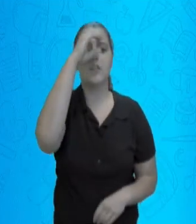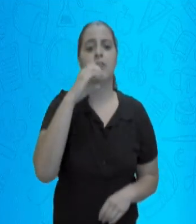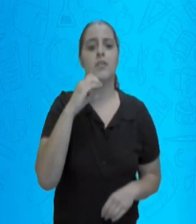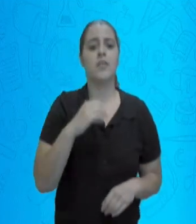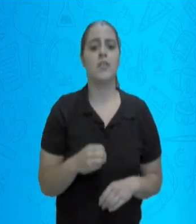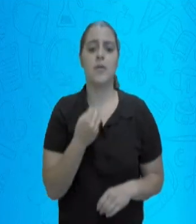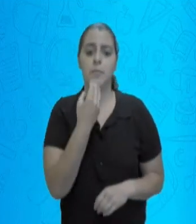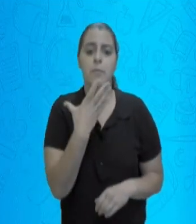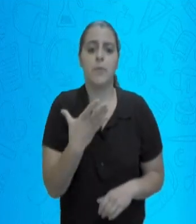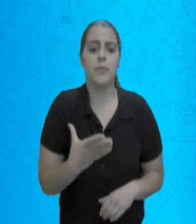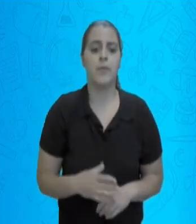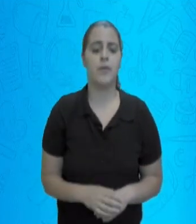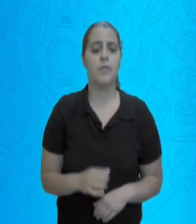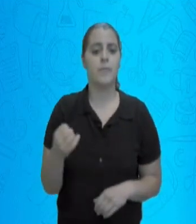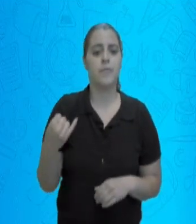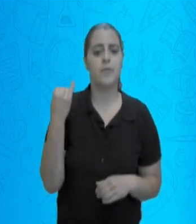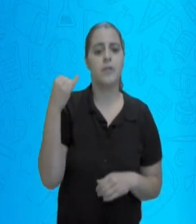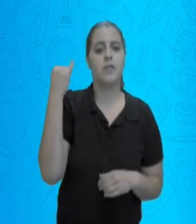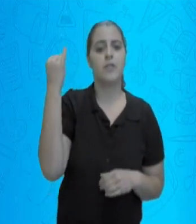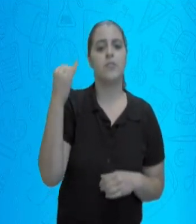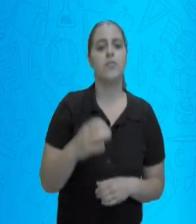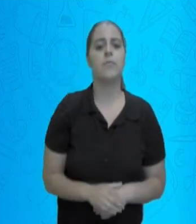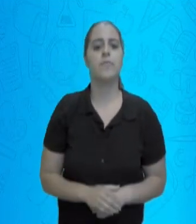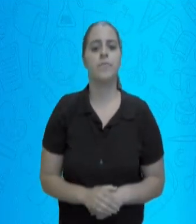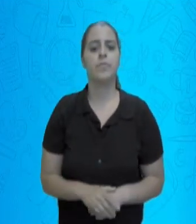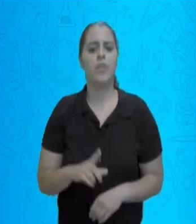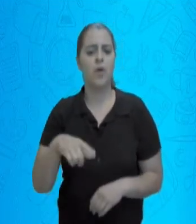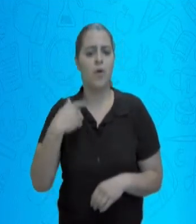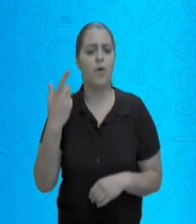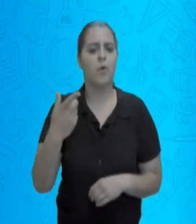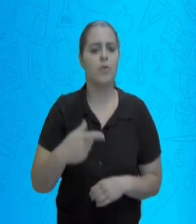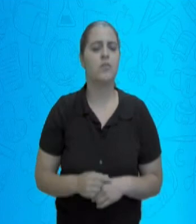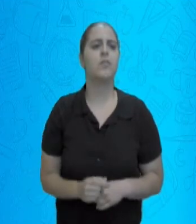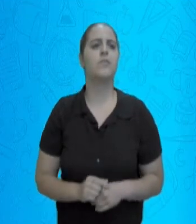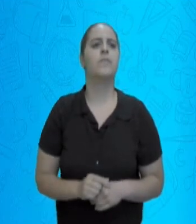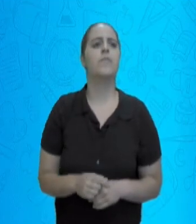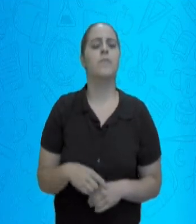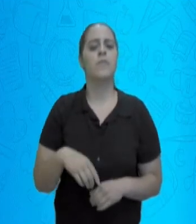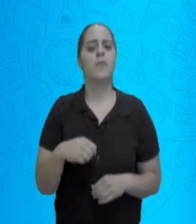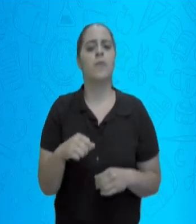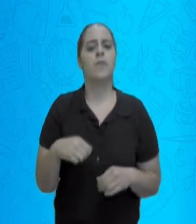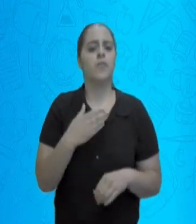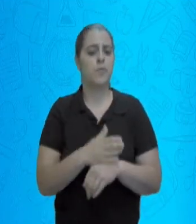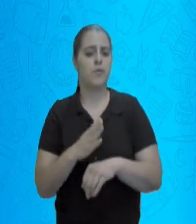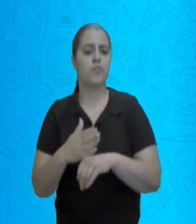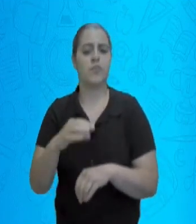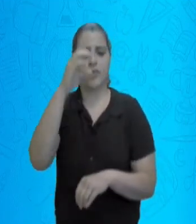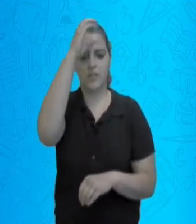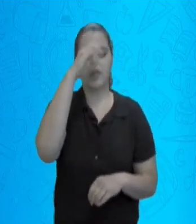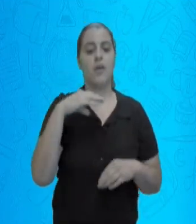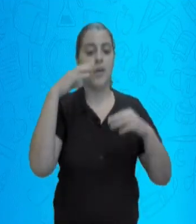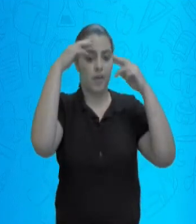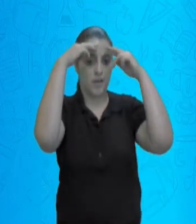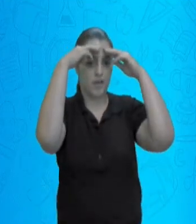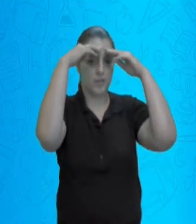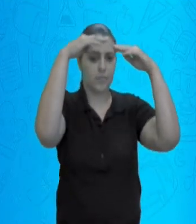Isso sim é muito importante. Outra forma de exercermos nossa cidadania é respeitando